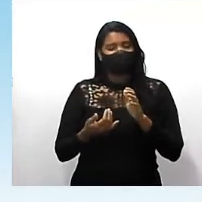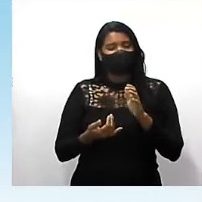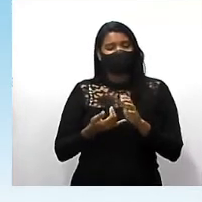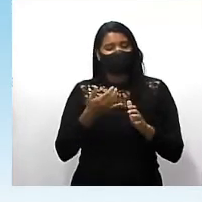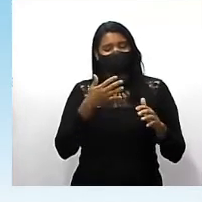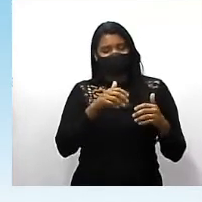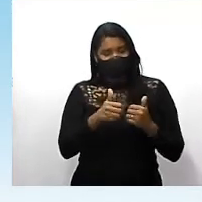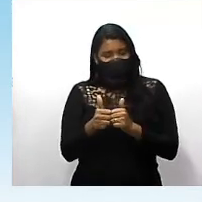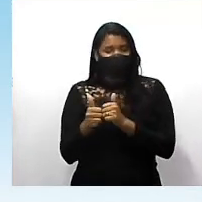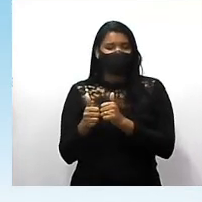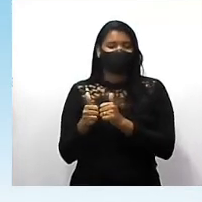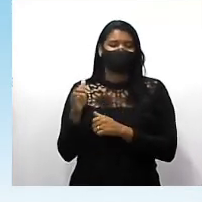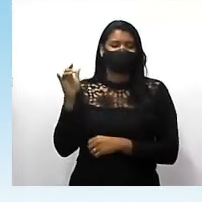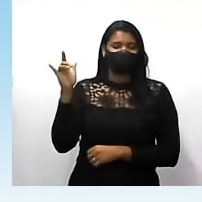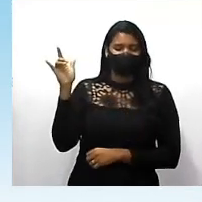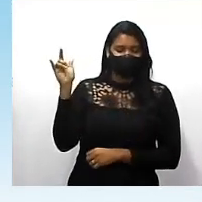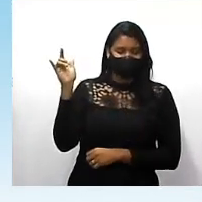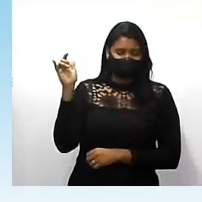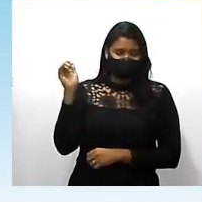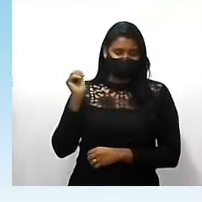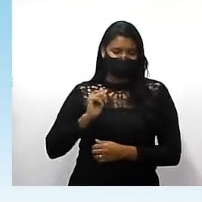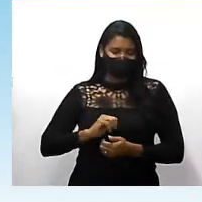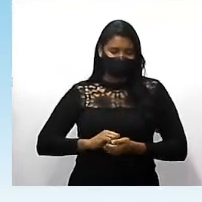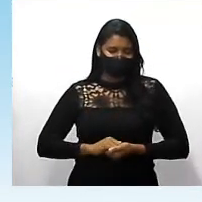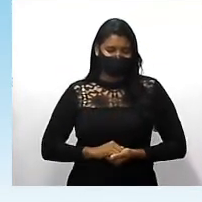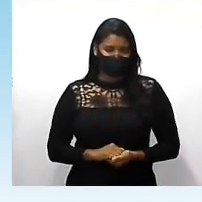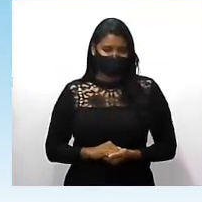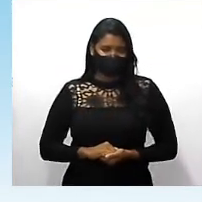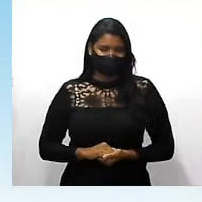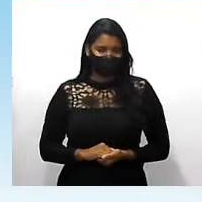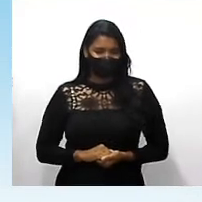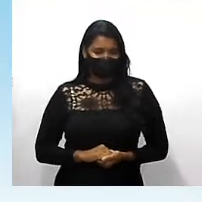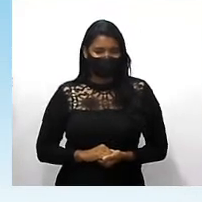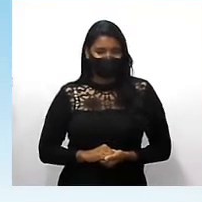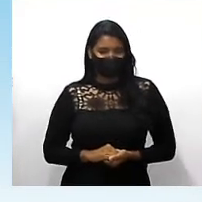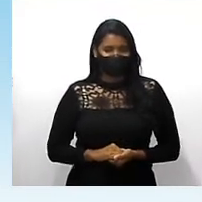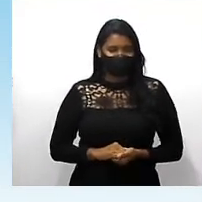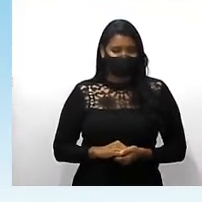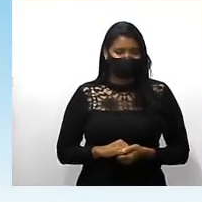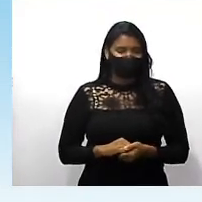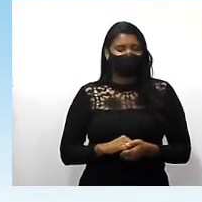siga também o Robertão da Transmissão, siga também